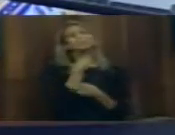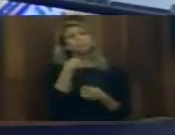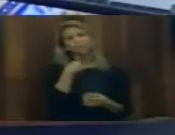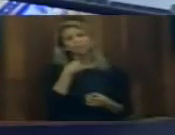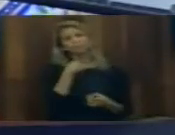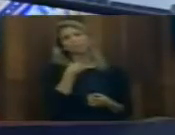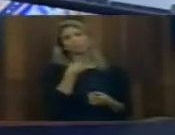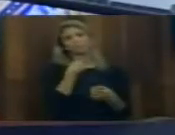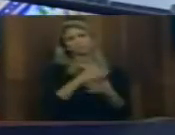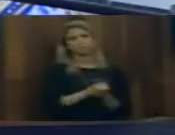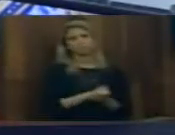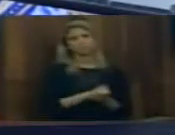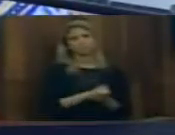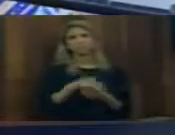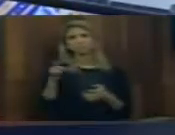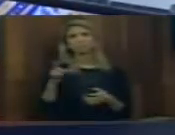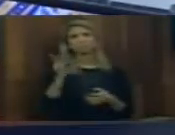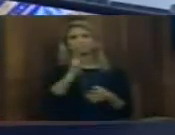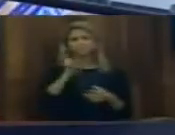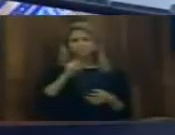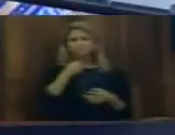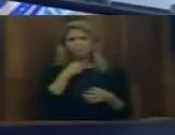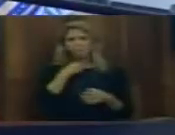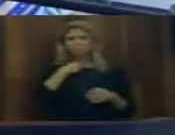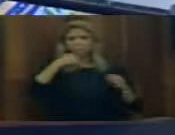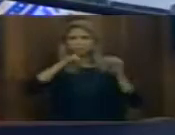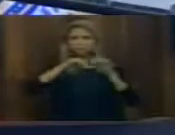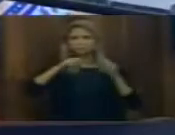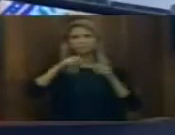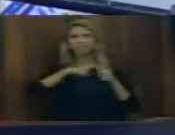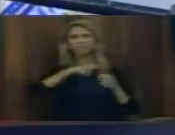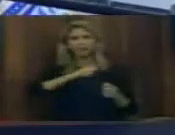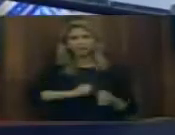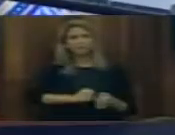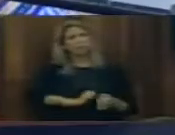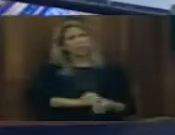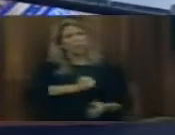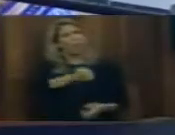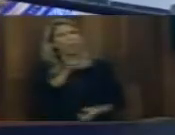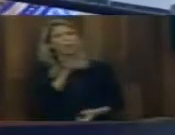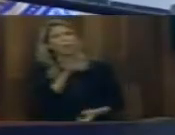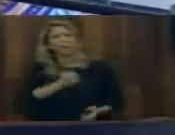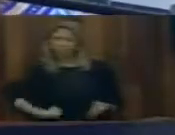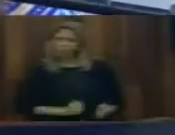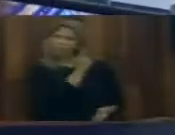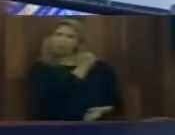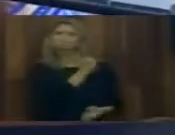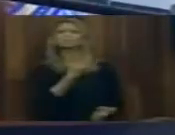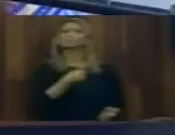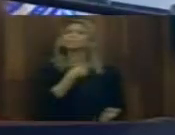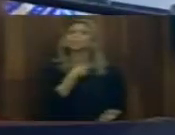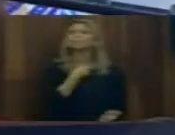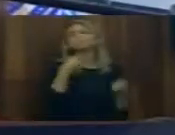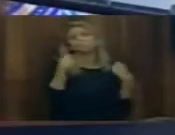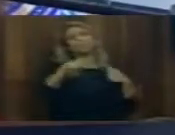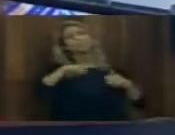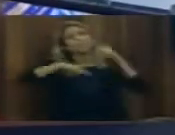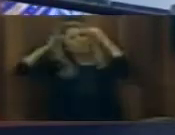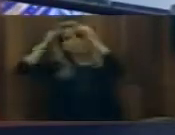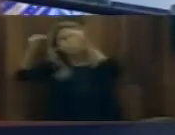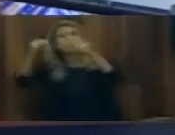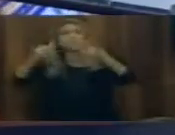coisa que tem que se propagar no ódio. Tem que haver aceitação e respeito por todas as